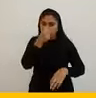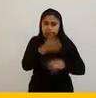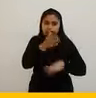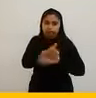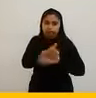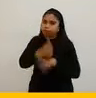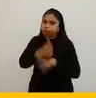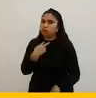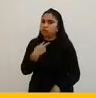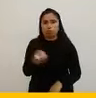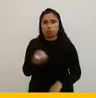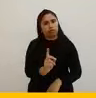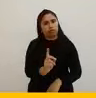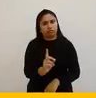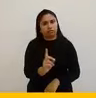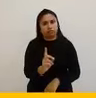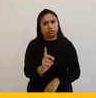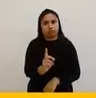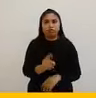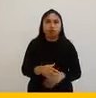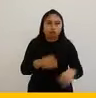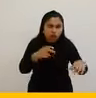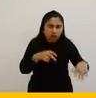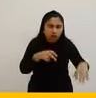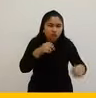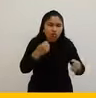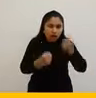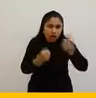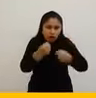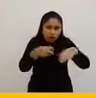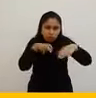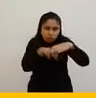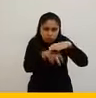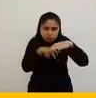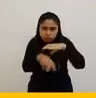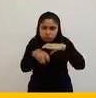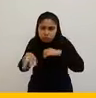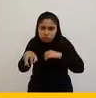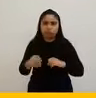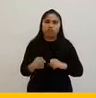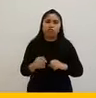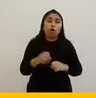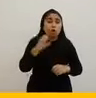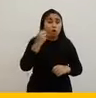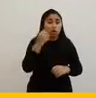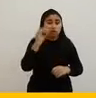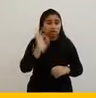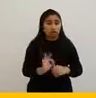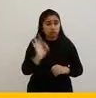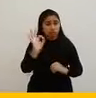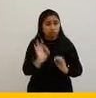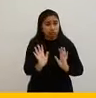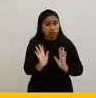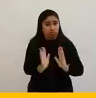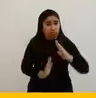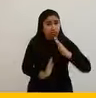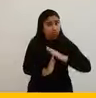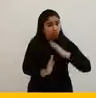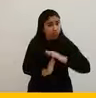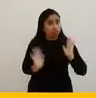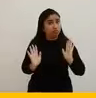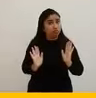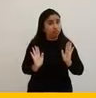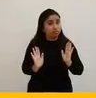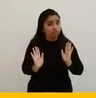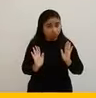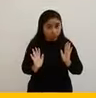que possuam estacionamento devem inutilizar 80% das vagas.